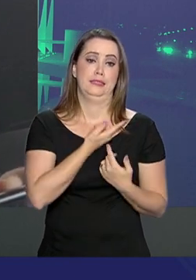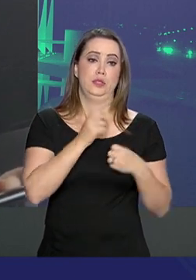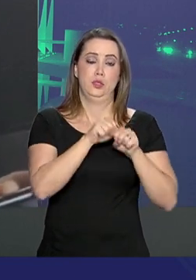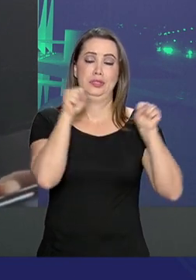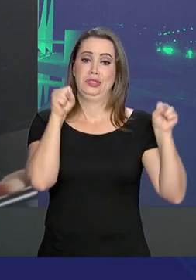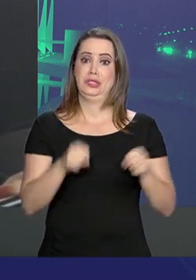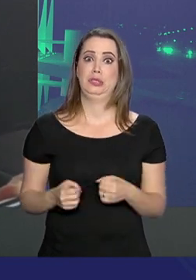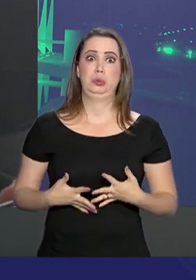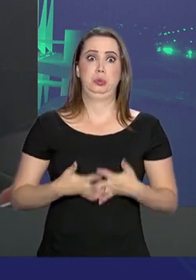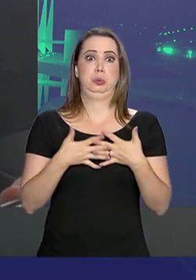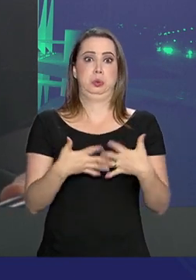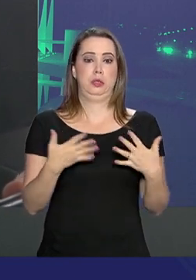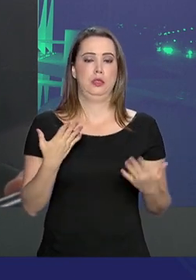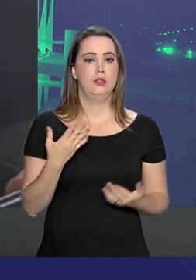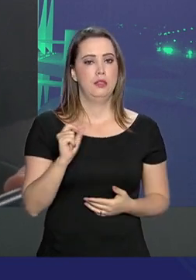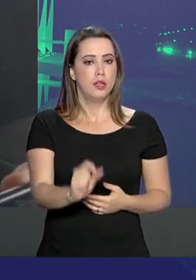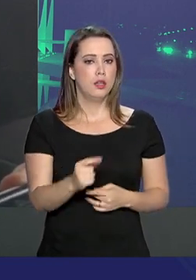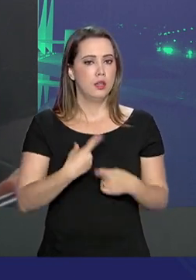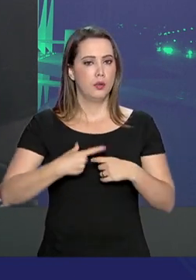sistema terrível, que ele já está